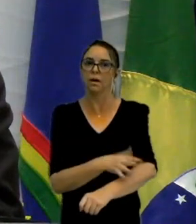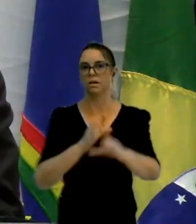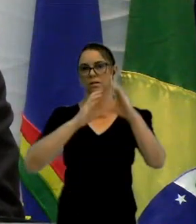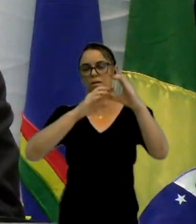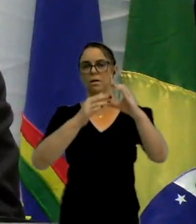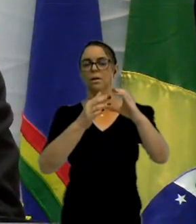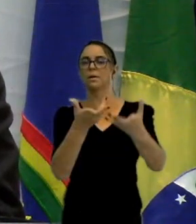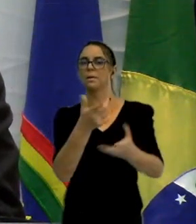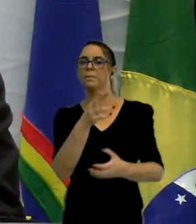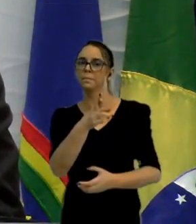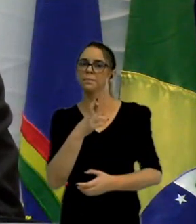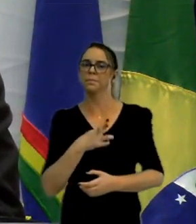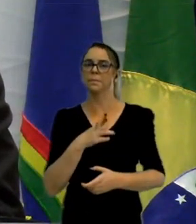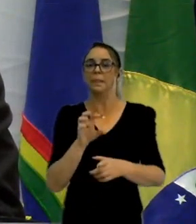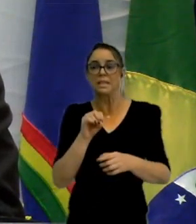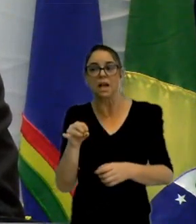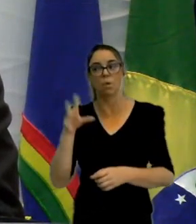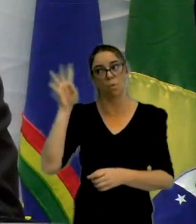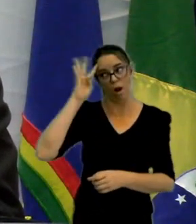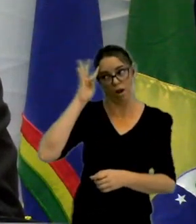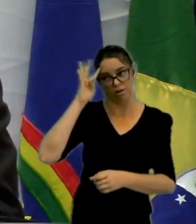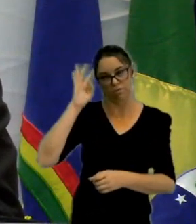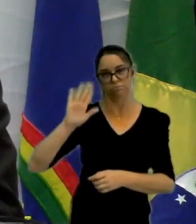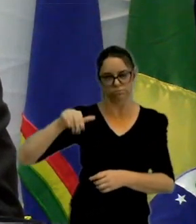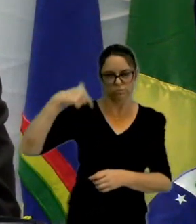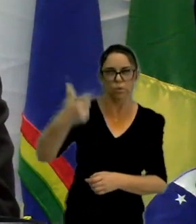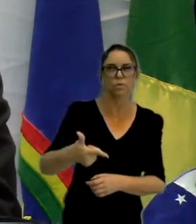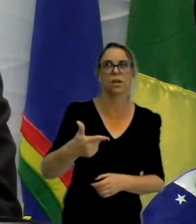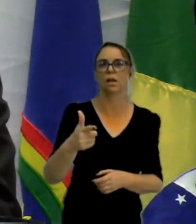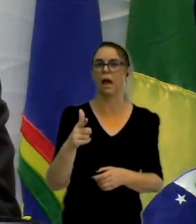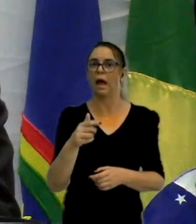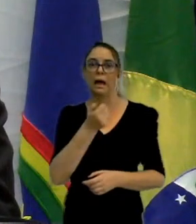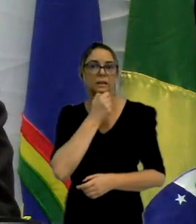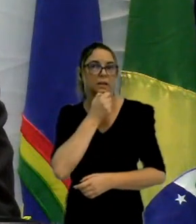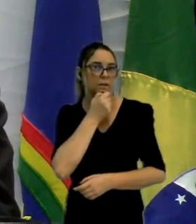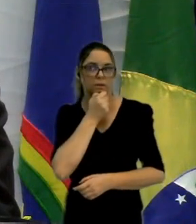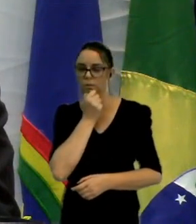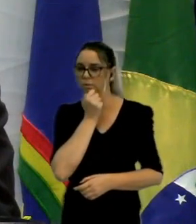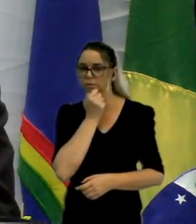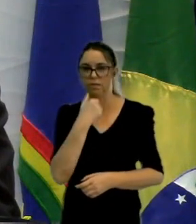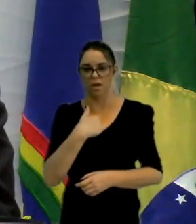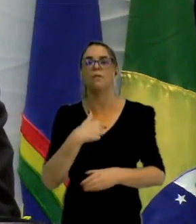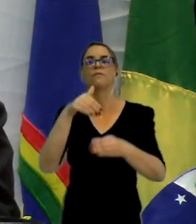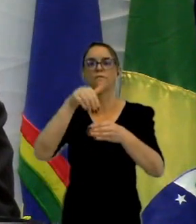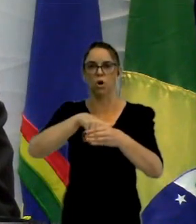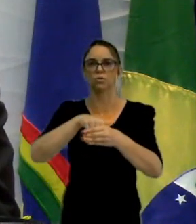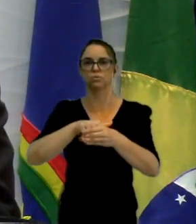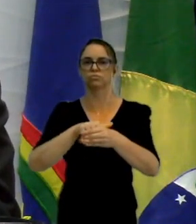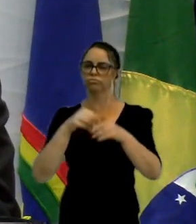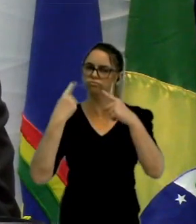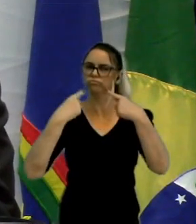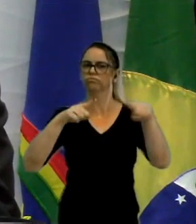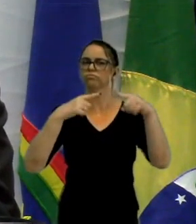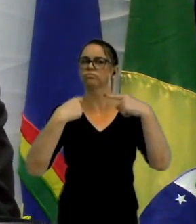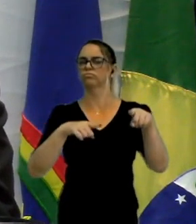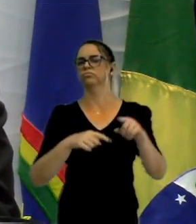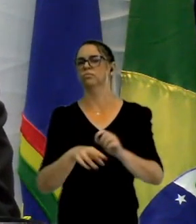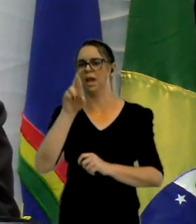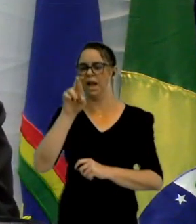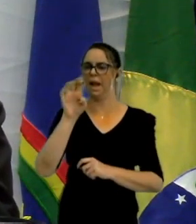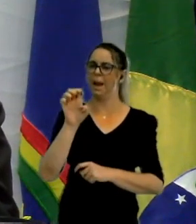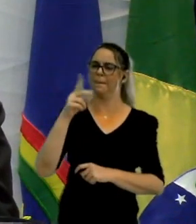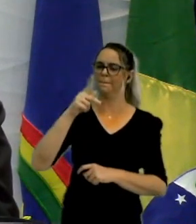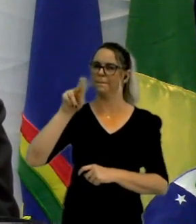Compesa, e se na próxima quarta-feira não tiver resolvida a situação, vou aqui apresentar um voto de repúdio à Compesa, para que eles possam